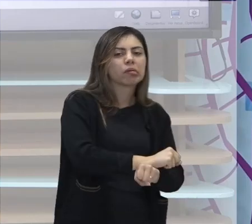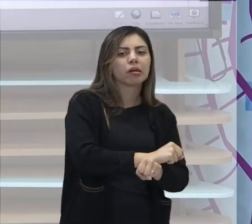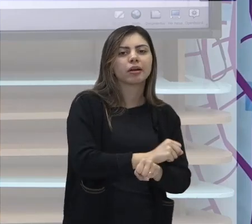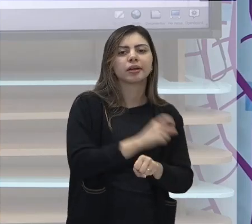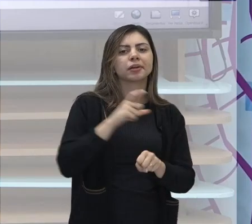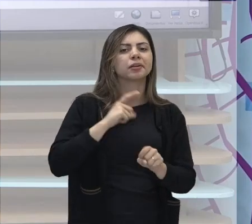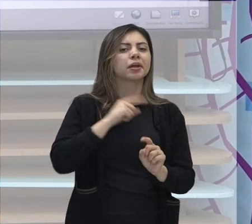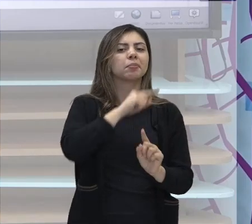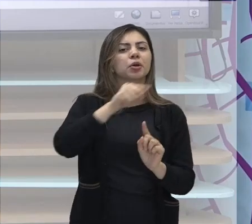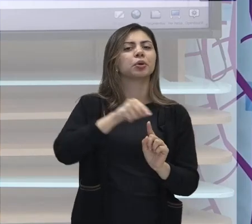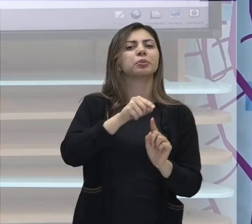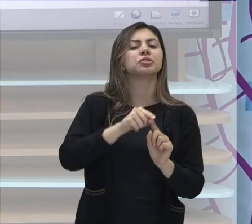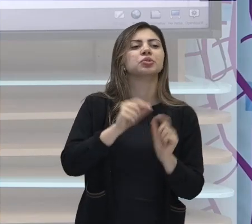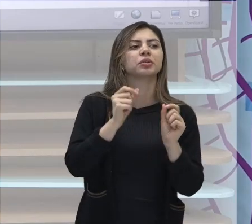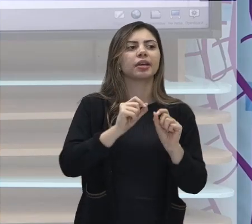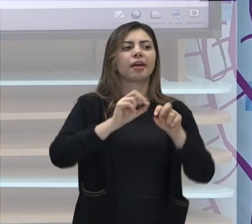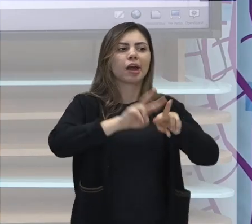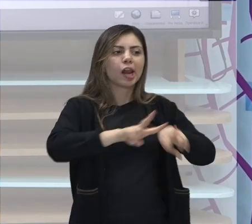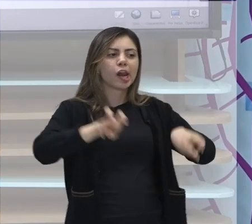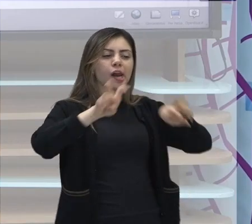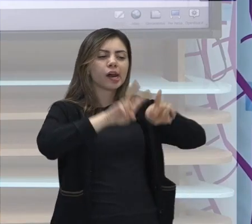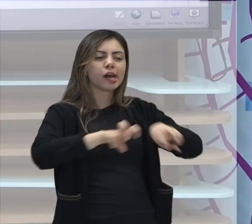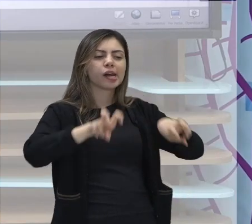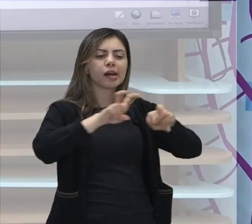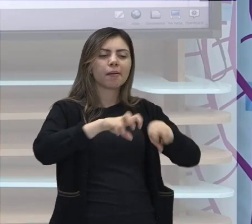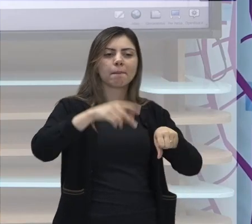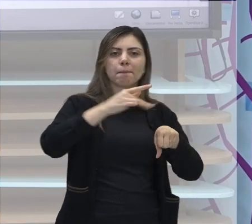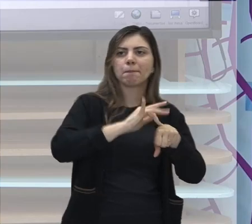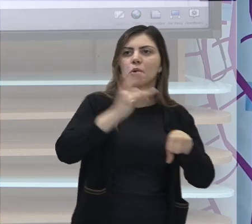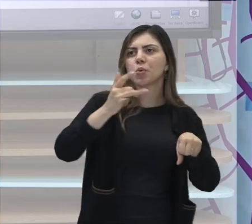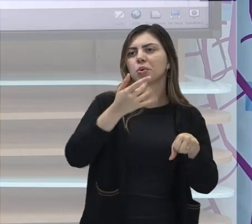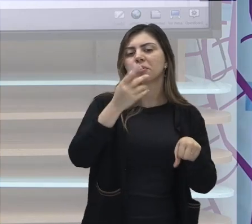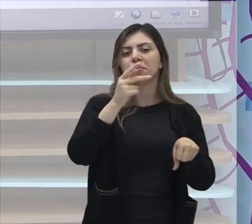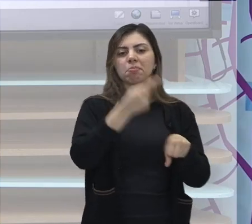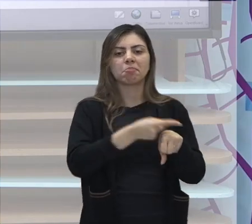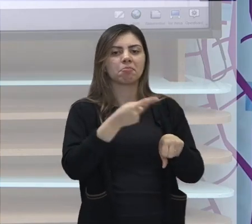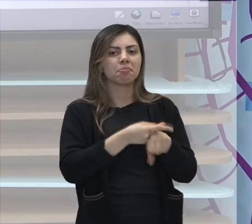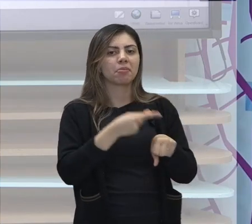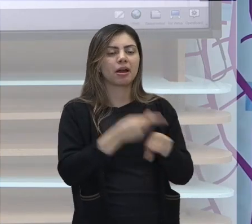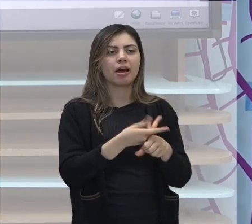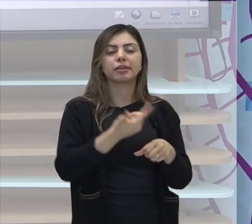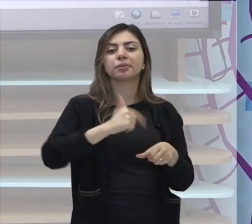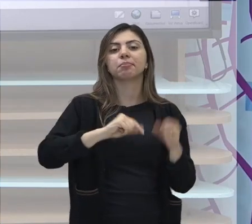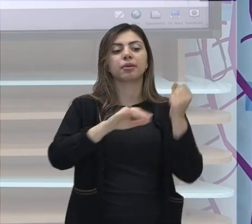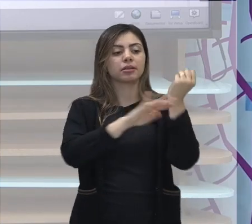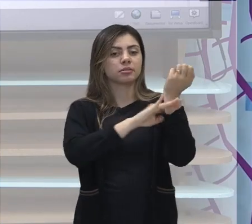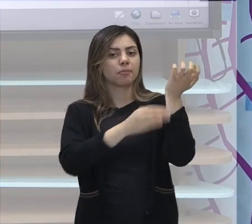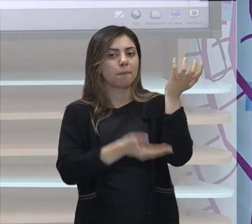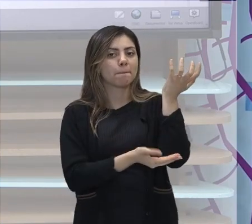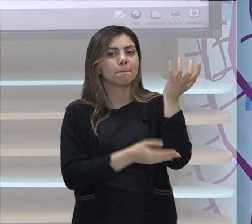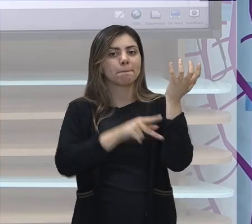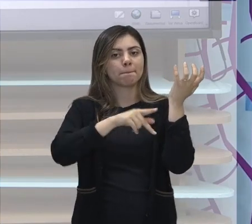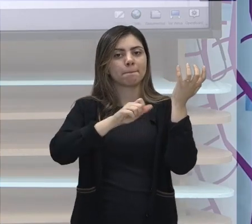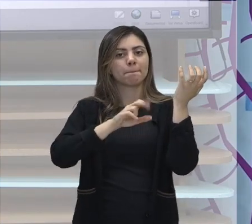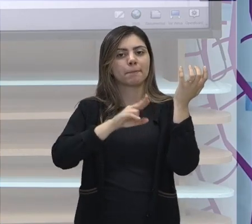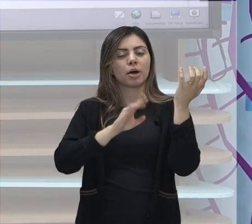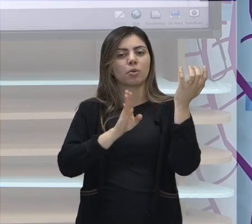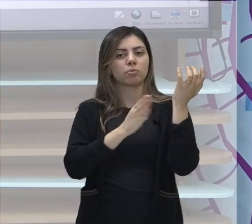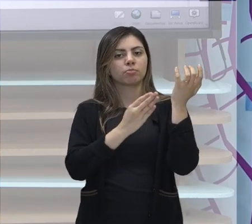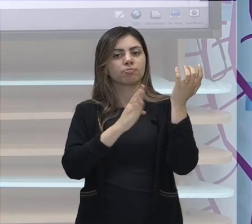dos recursos das especiarias, né? Da exploração do pau-brasil, na exploração